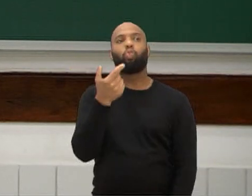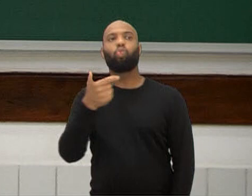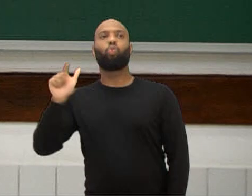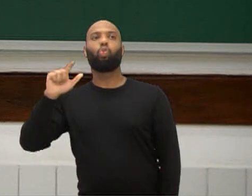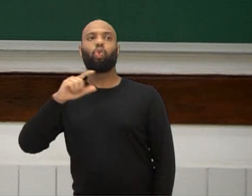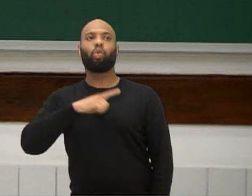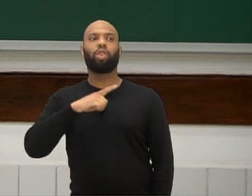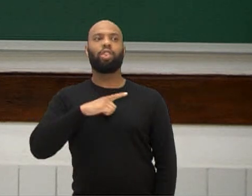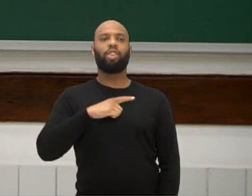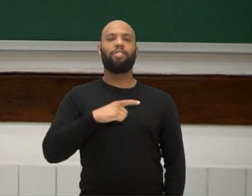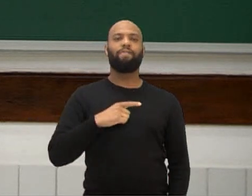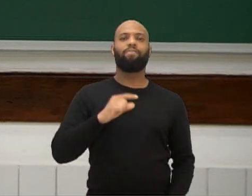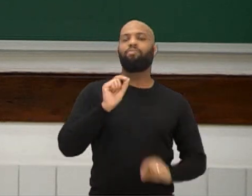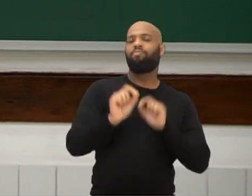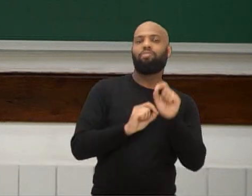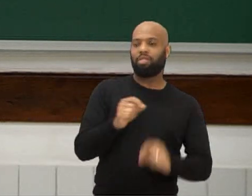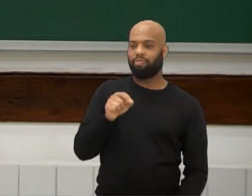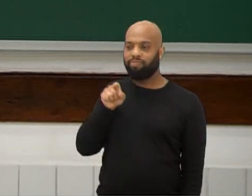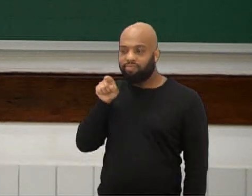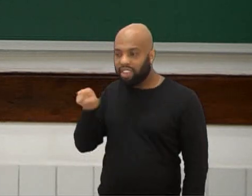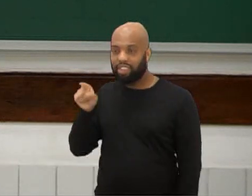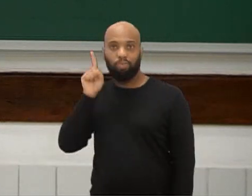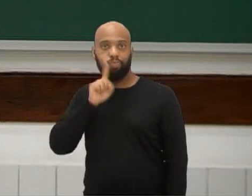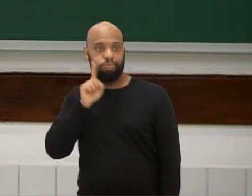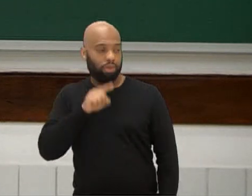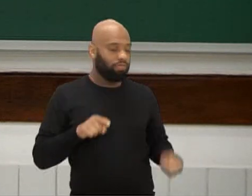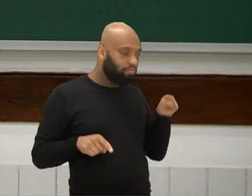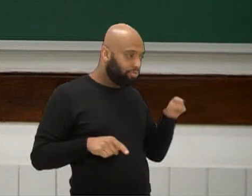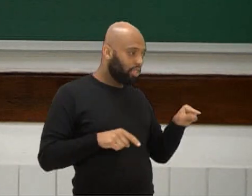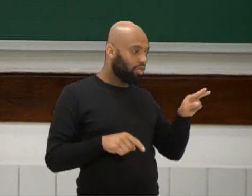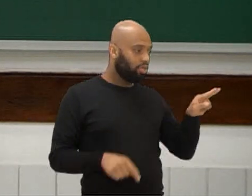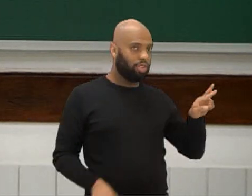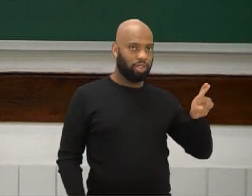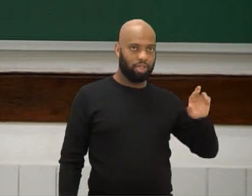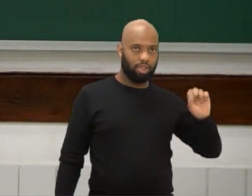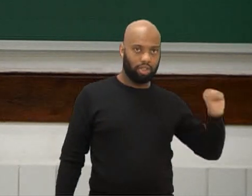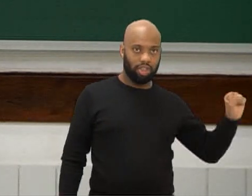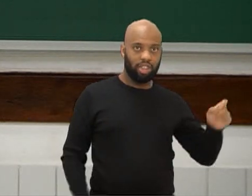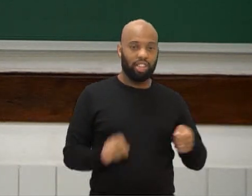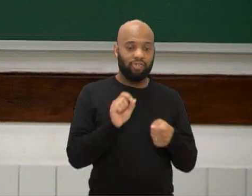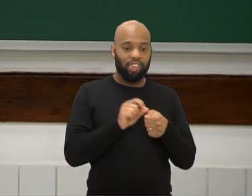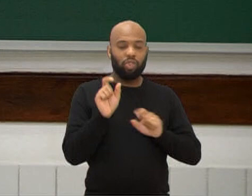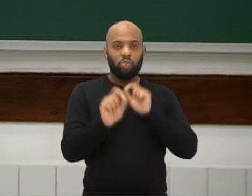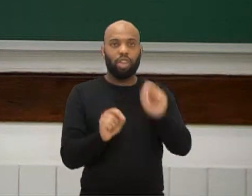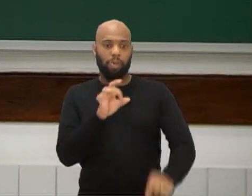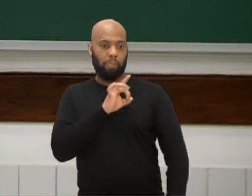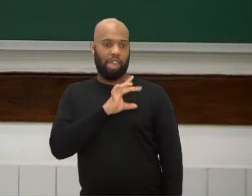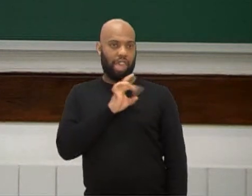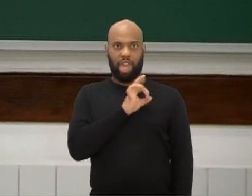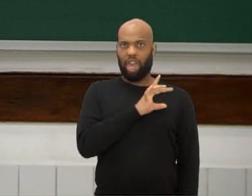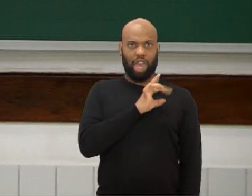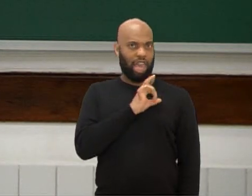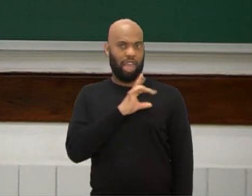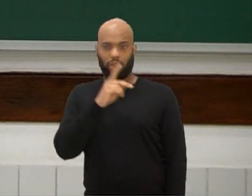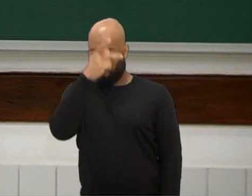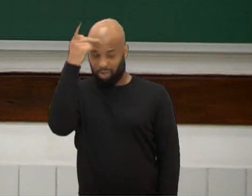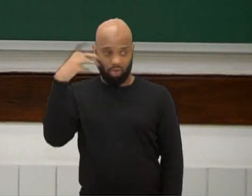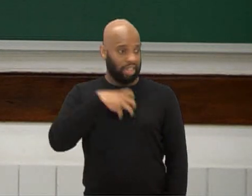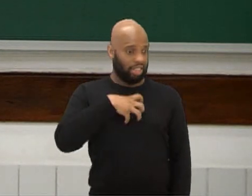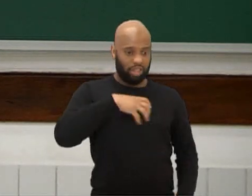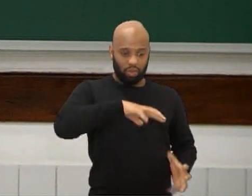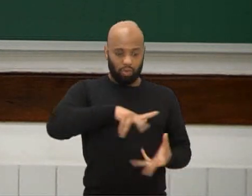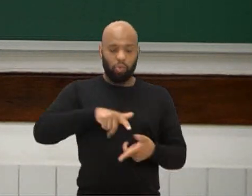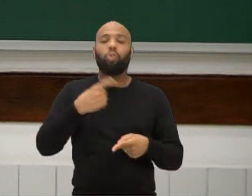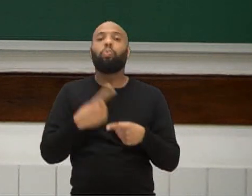só, os Estados Unidos e a União Soviética vão colocar um medo latente nas pessoas no mundo.